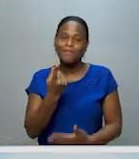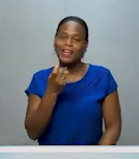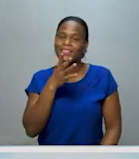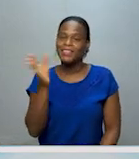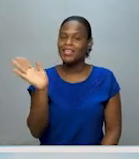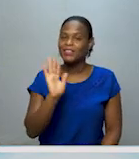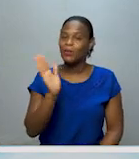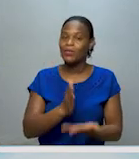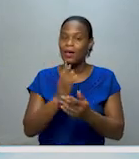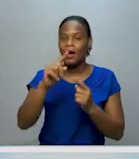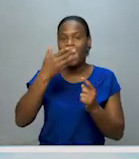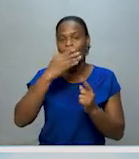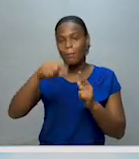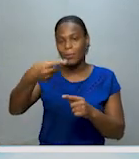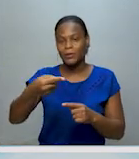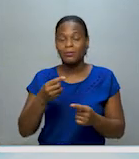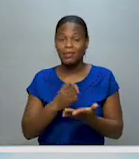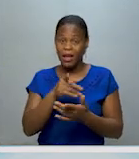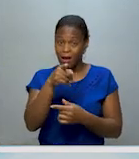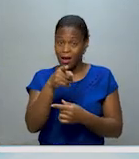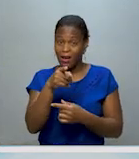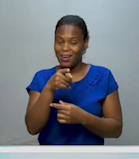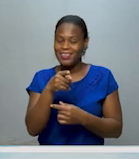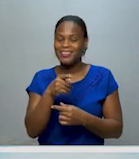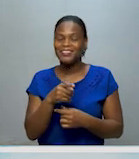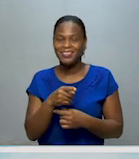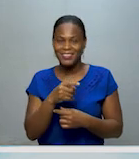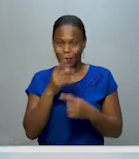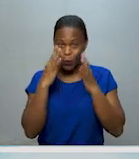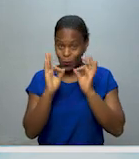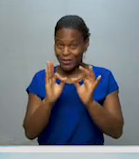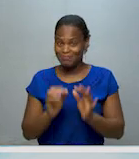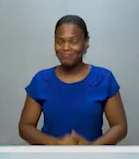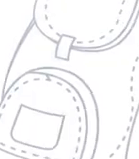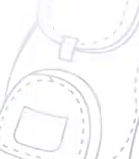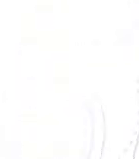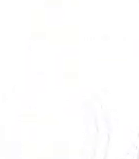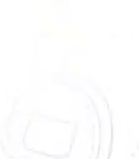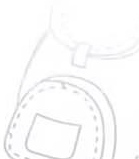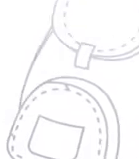resta despedir. Até a nossa próxima aula. Até lá, cuide-se!